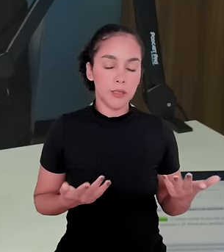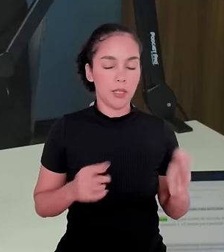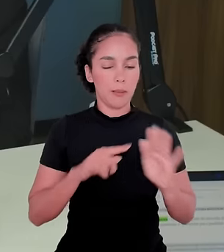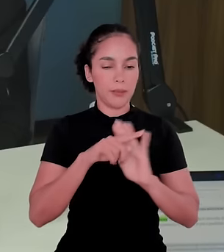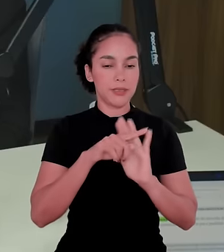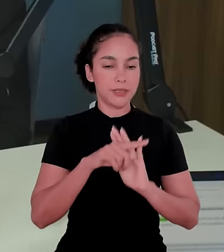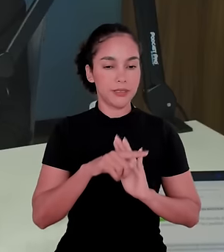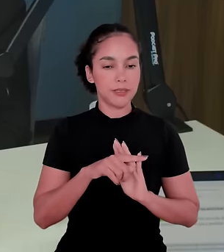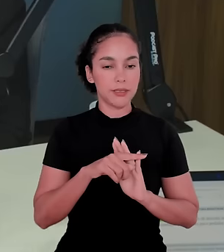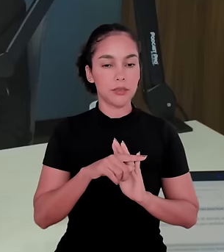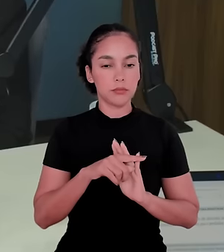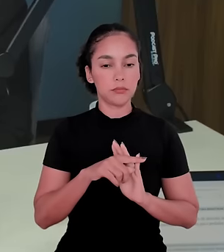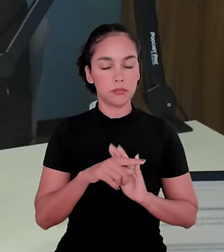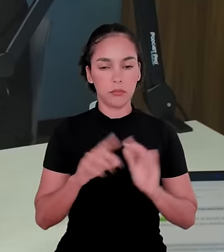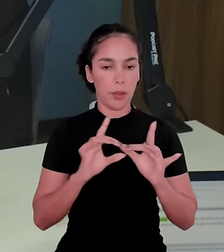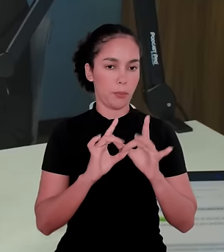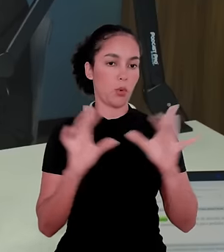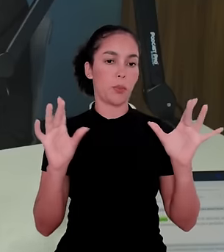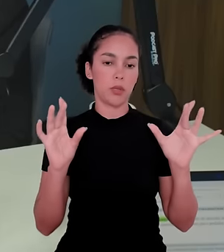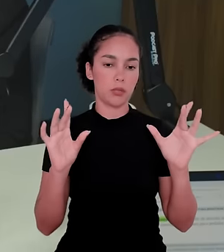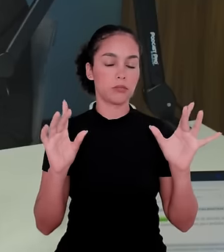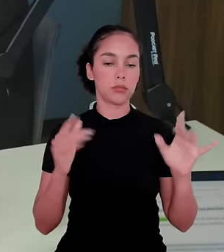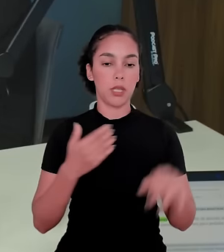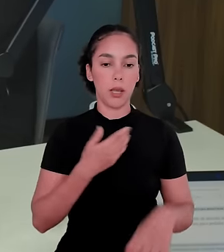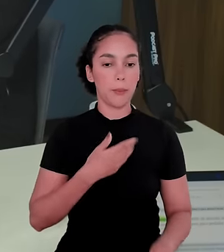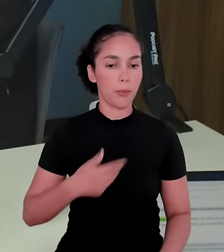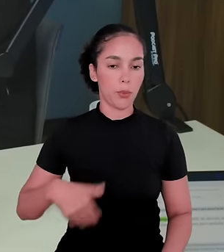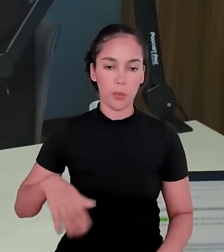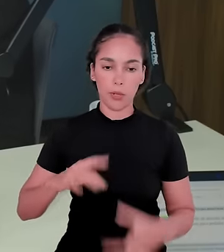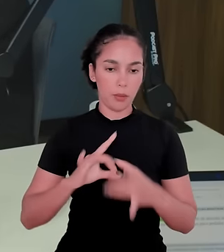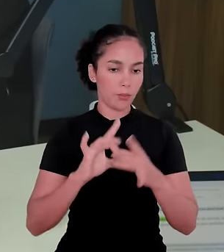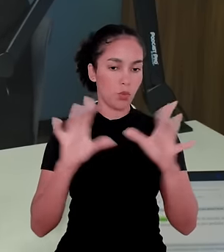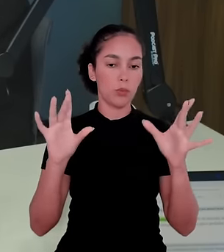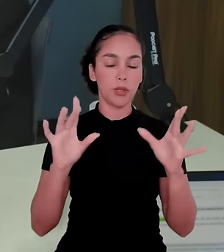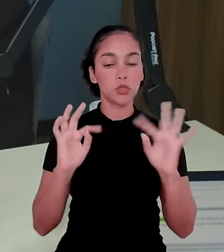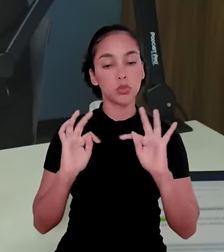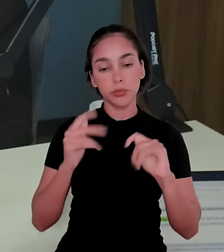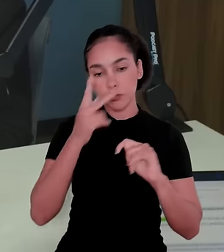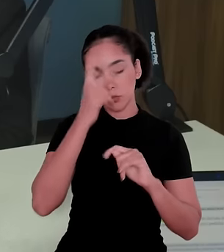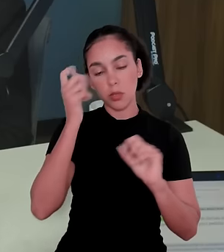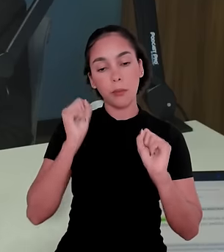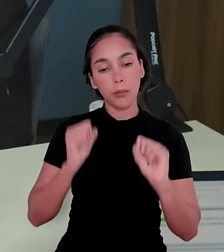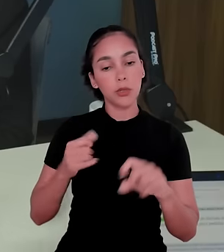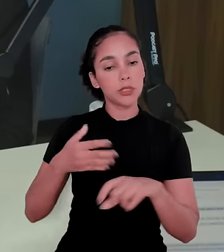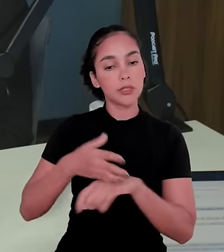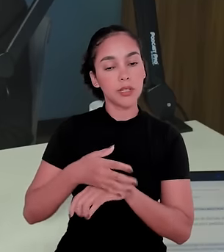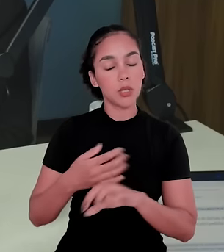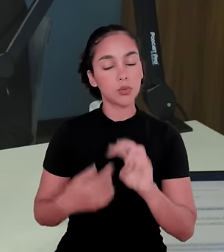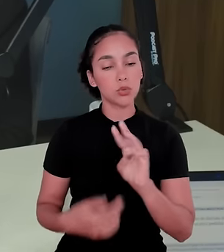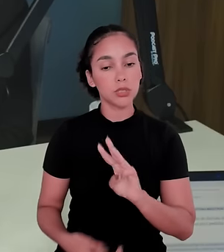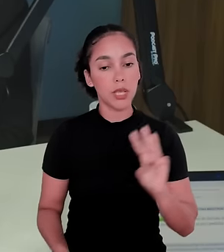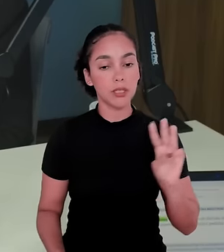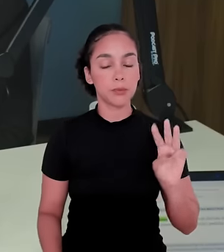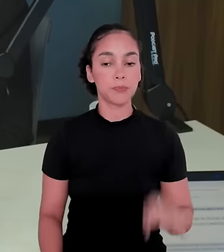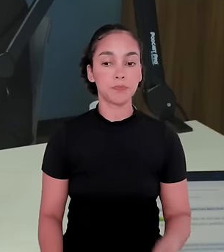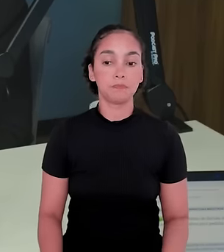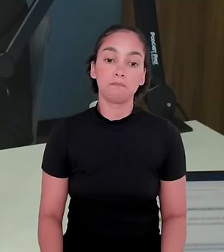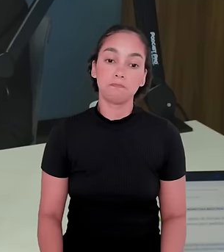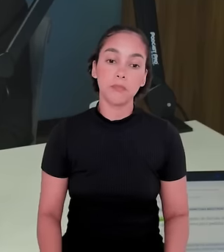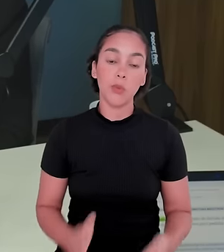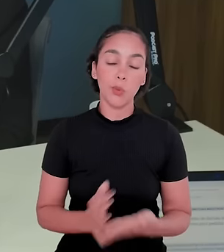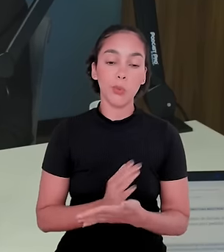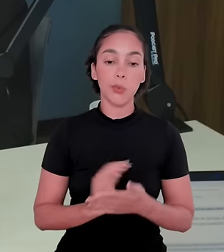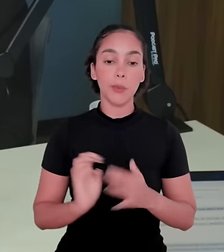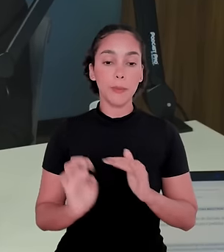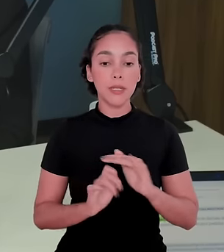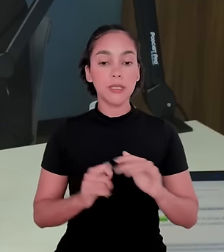pesquisa que a Camila falou ela é pública né então todos podem ter acesso des que ingressem no site e aí o que que acontece Tem empresas que